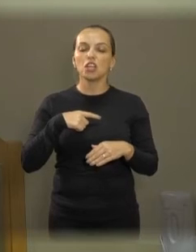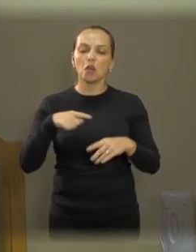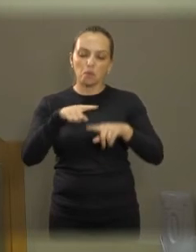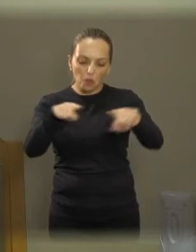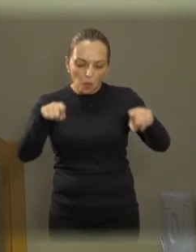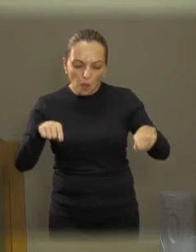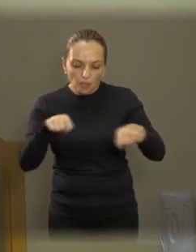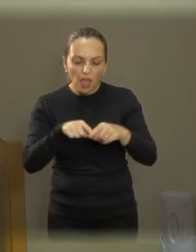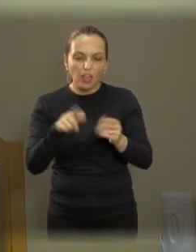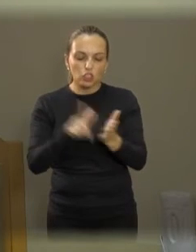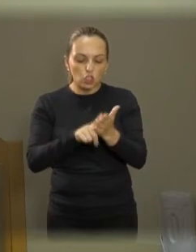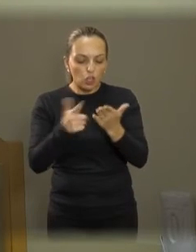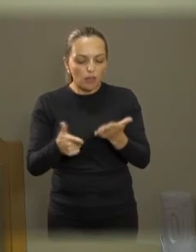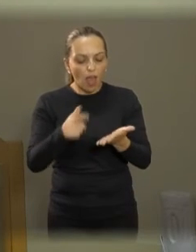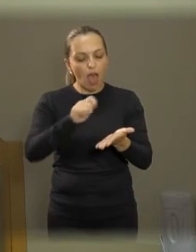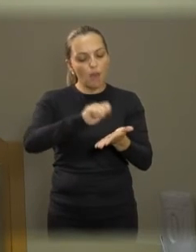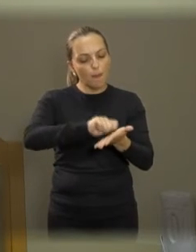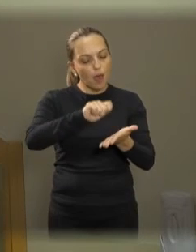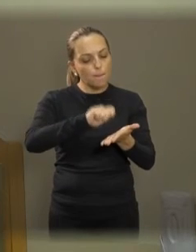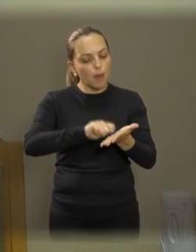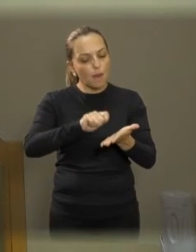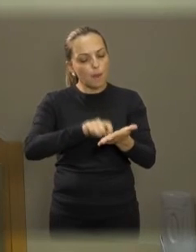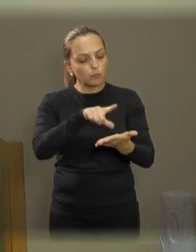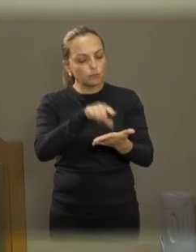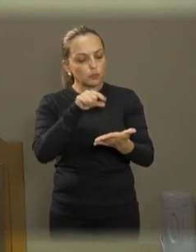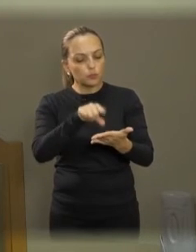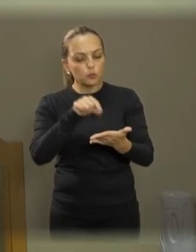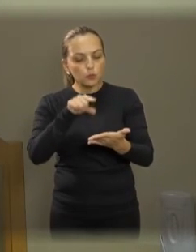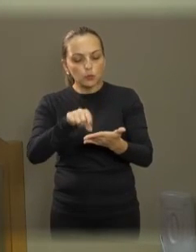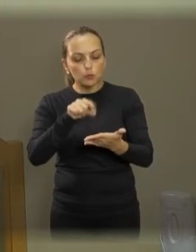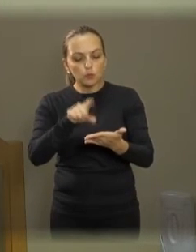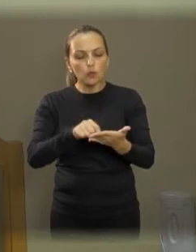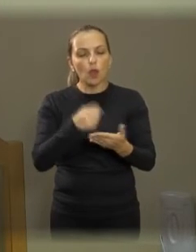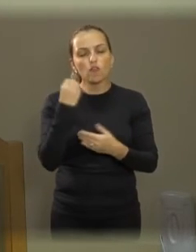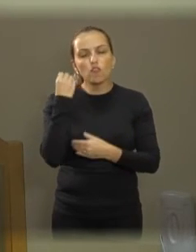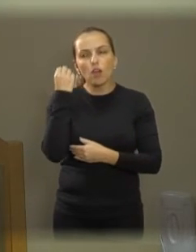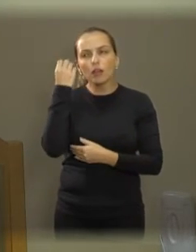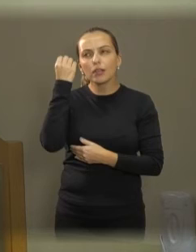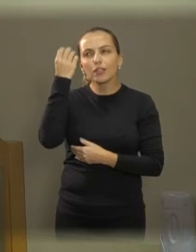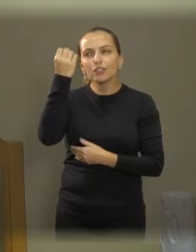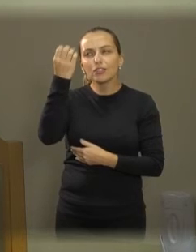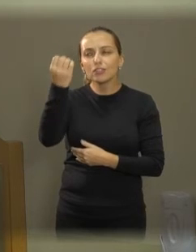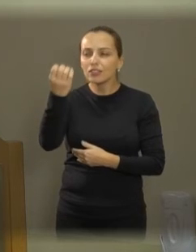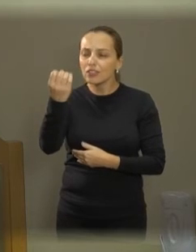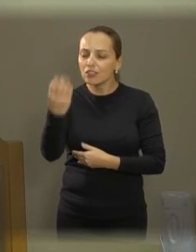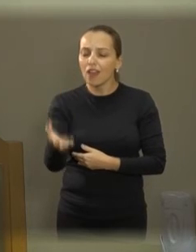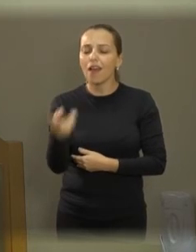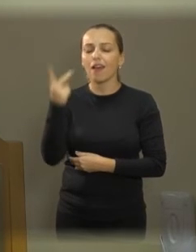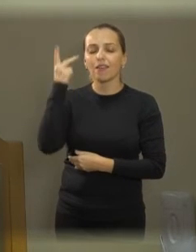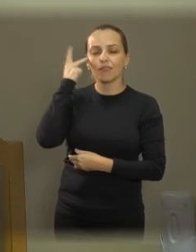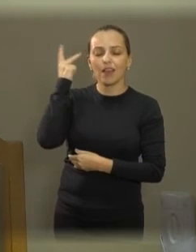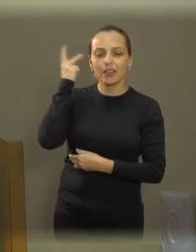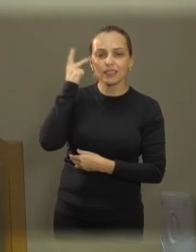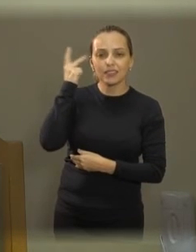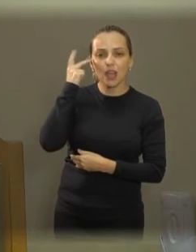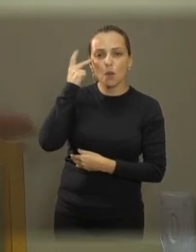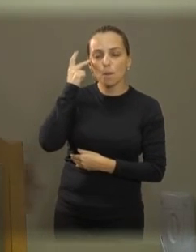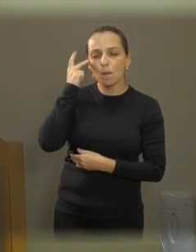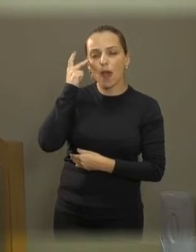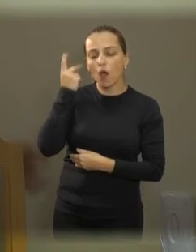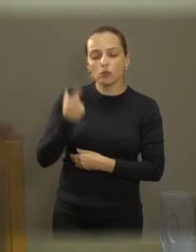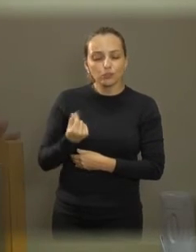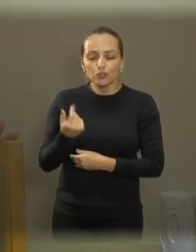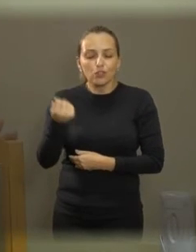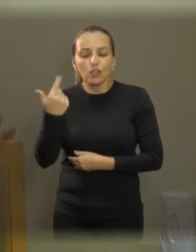emprego, e depois fazia a viagem para São Paulo sem dinheiro, fazia uma rota, tudo para facilitar, e eu fui parar